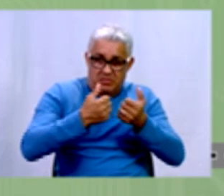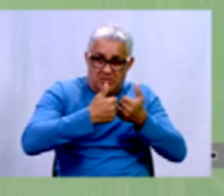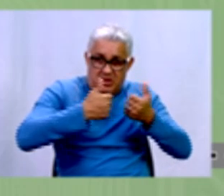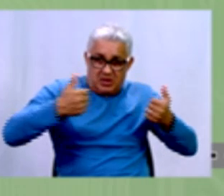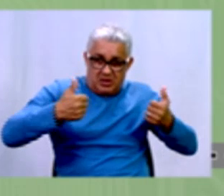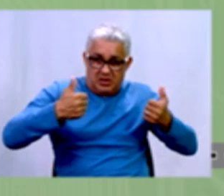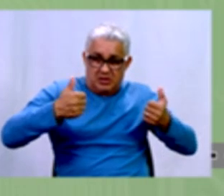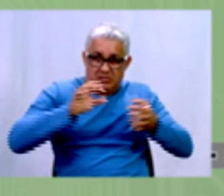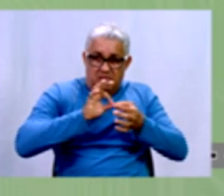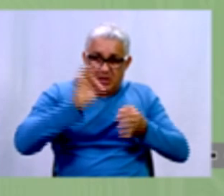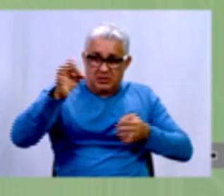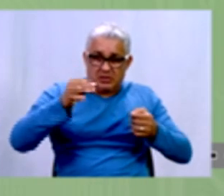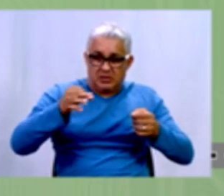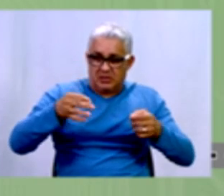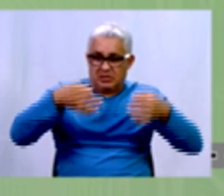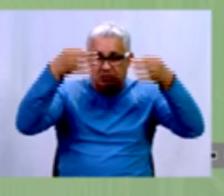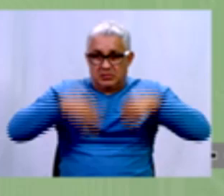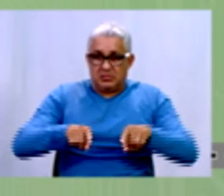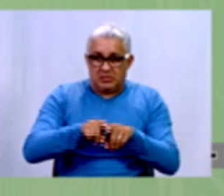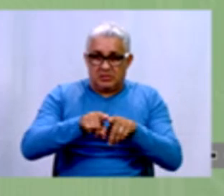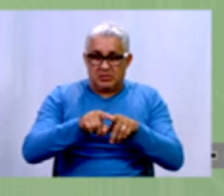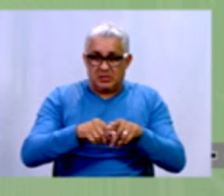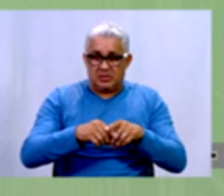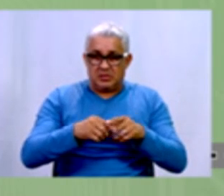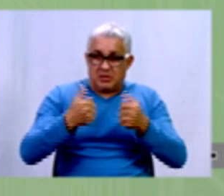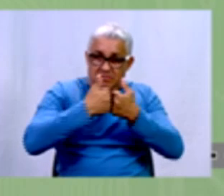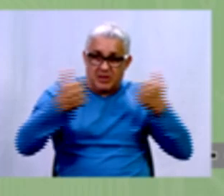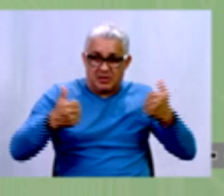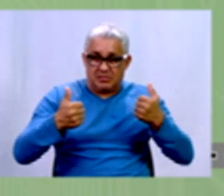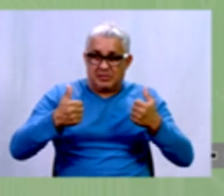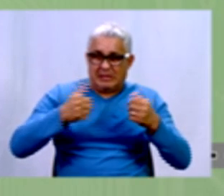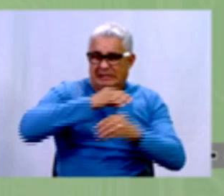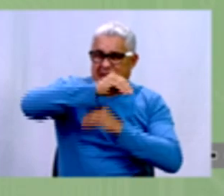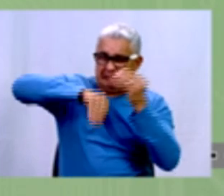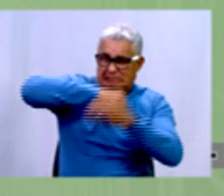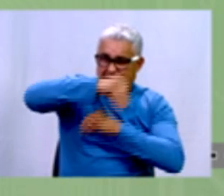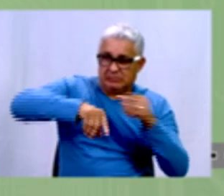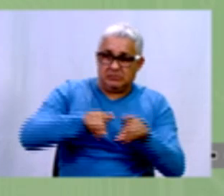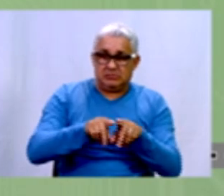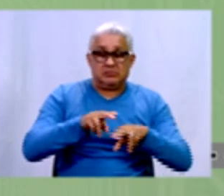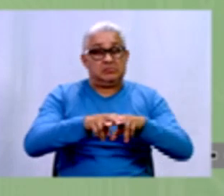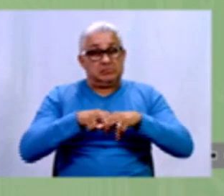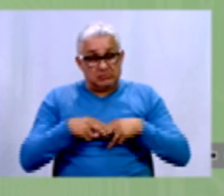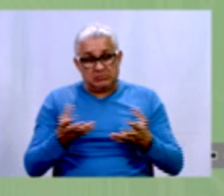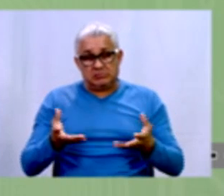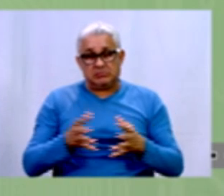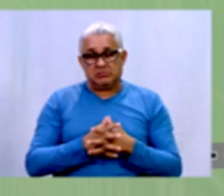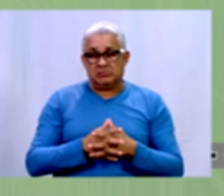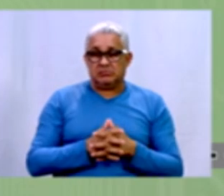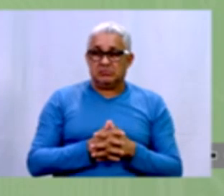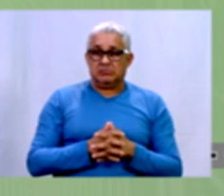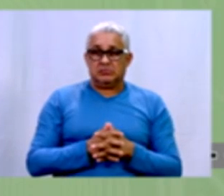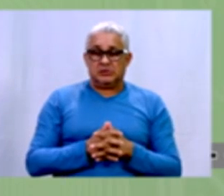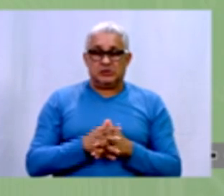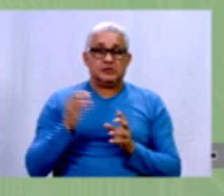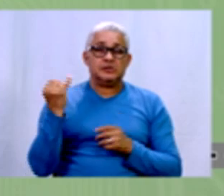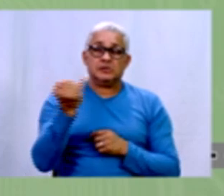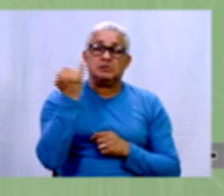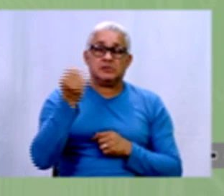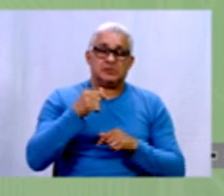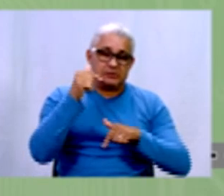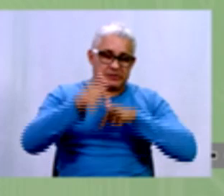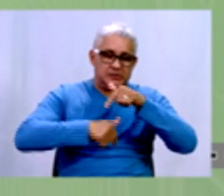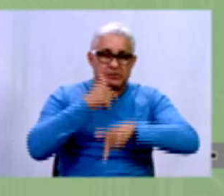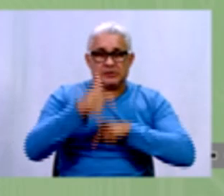da certeza, mais próximo da anarquia. Portanto, por isso é fundamental